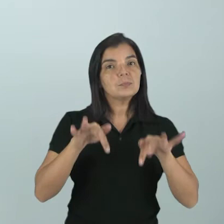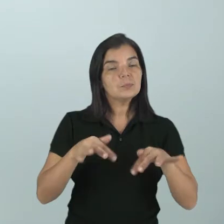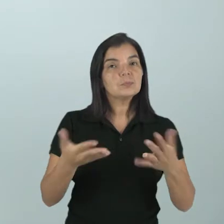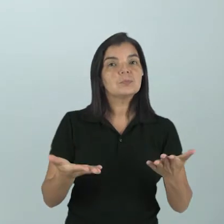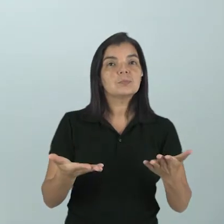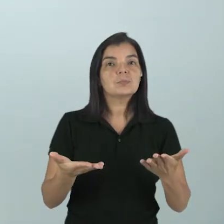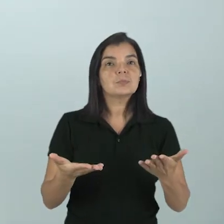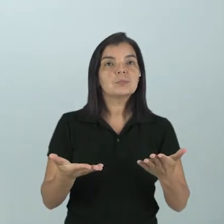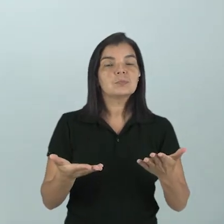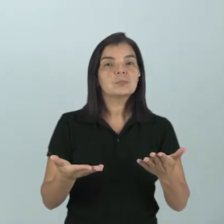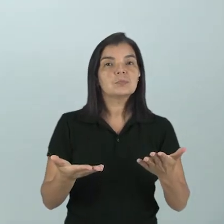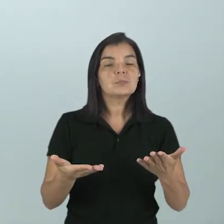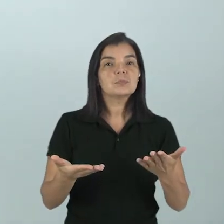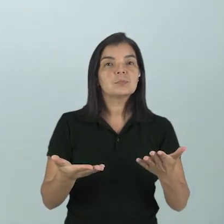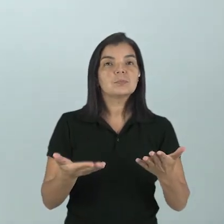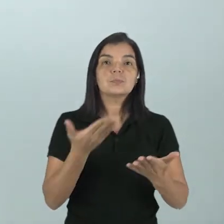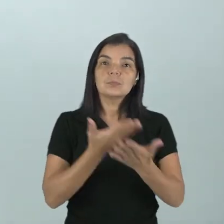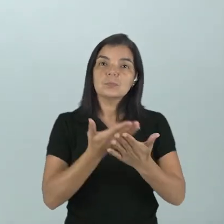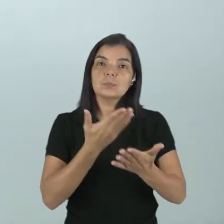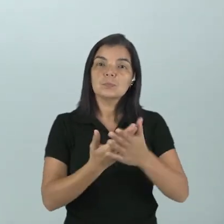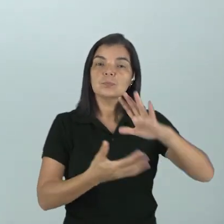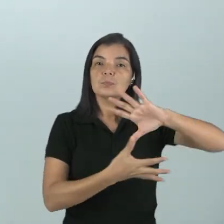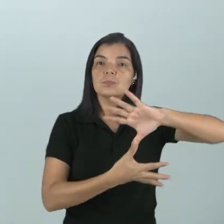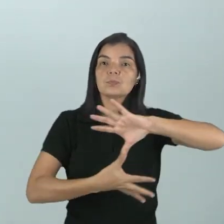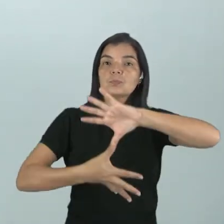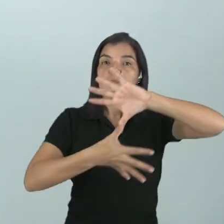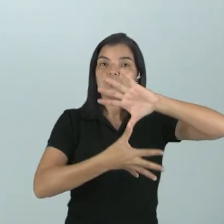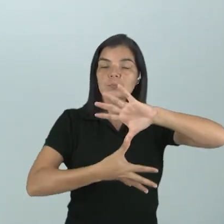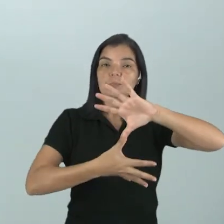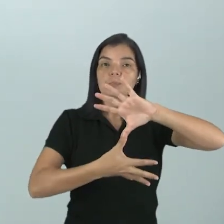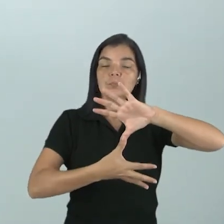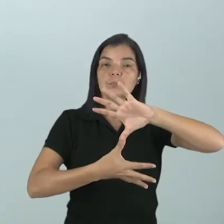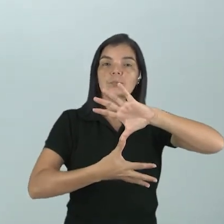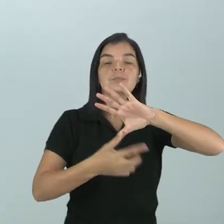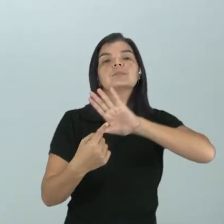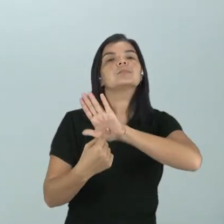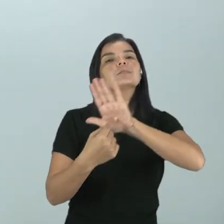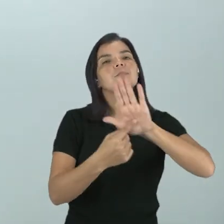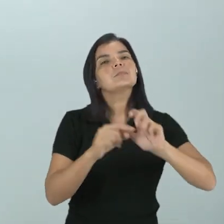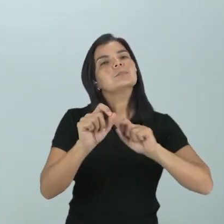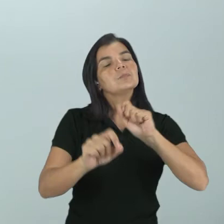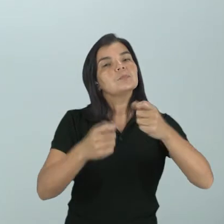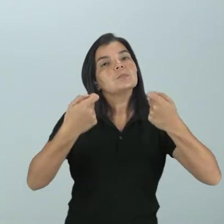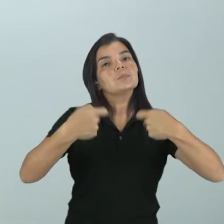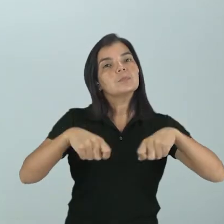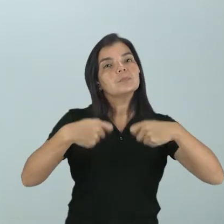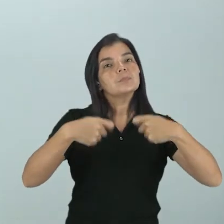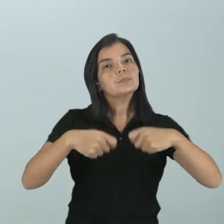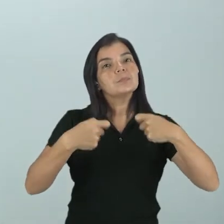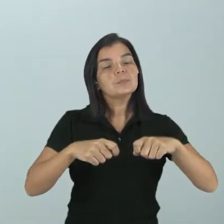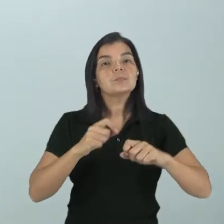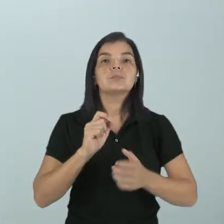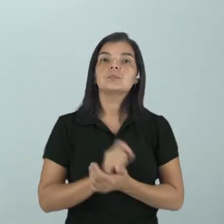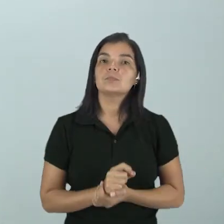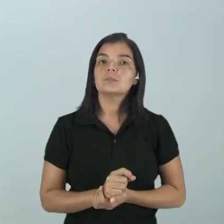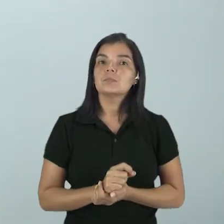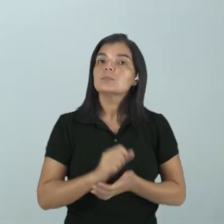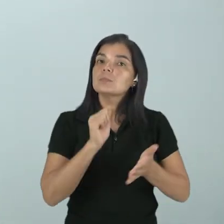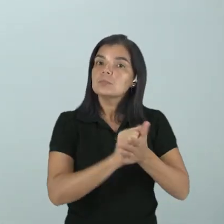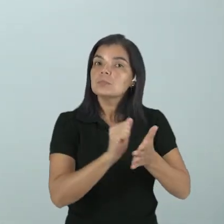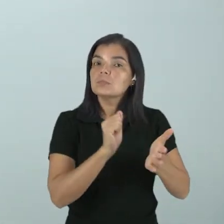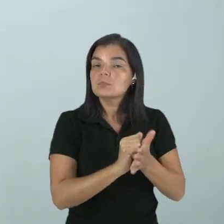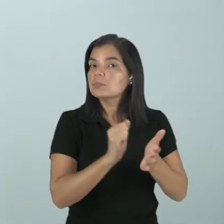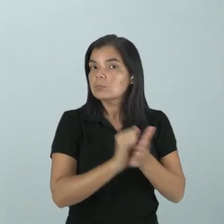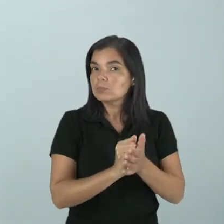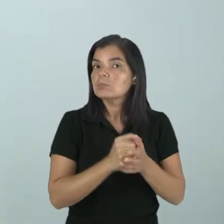essa aula sobre o mapa celeste, é só para mostrar para vocês que eles precisavam registrar, de